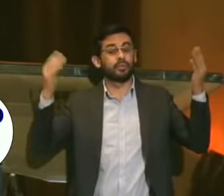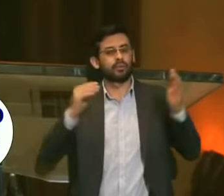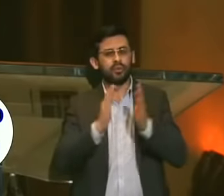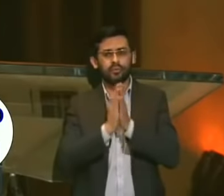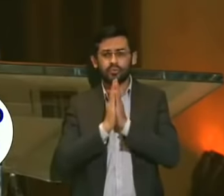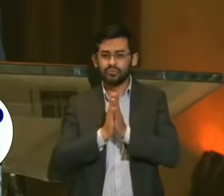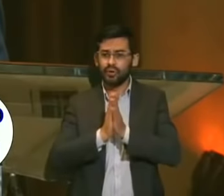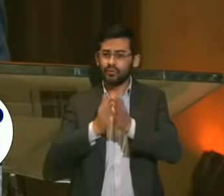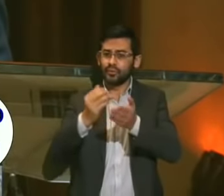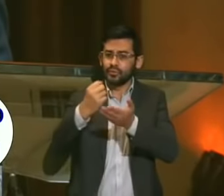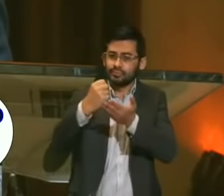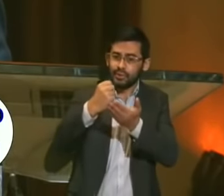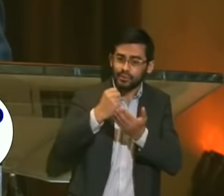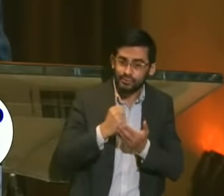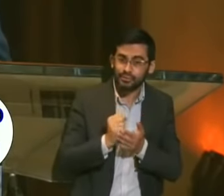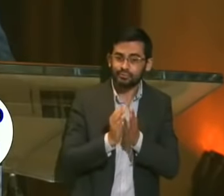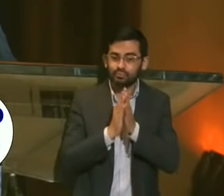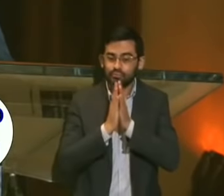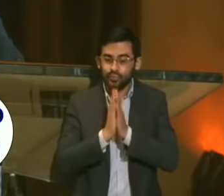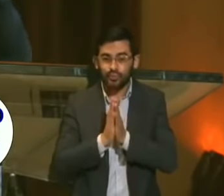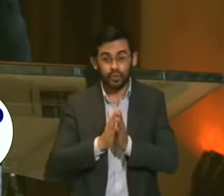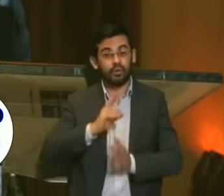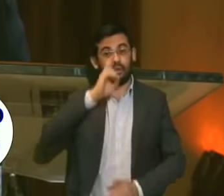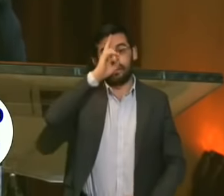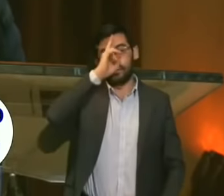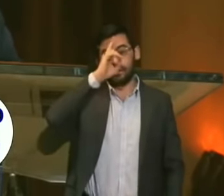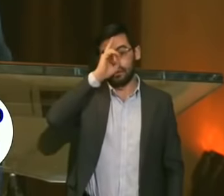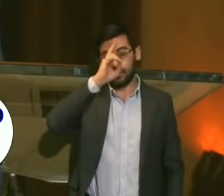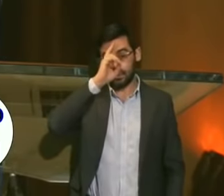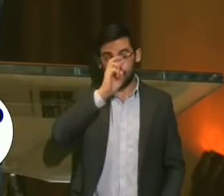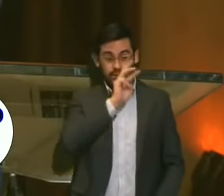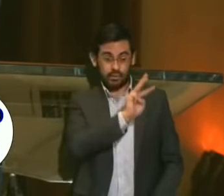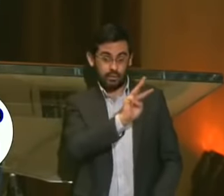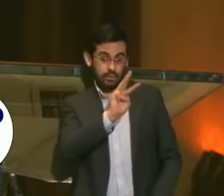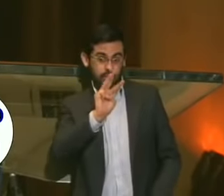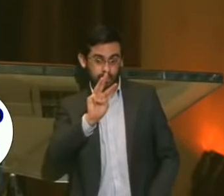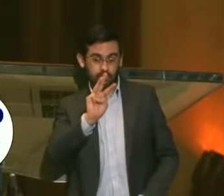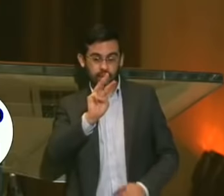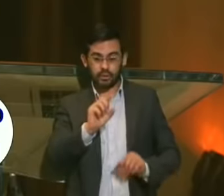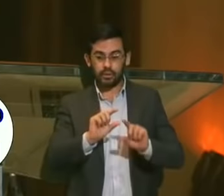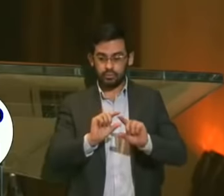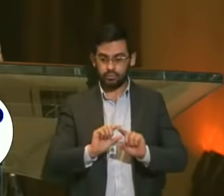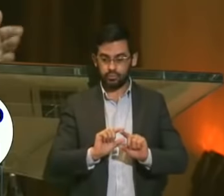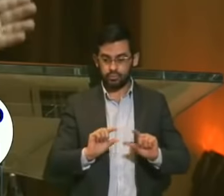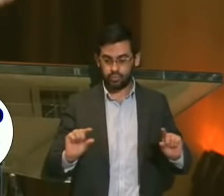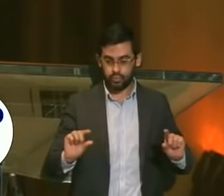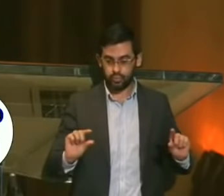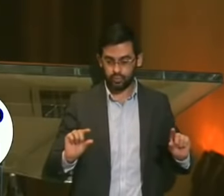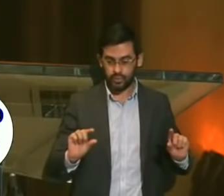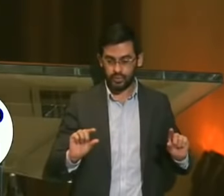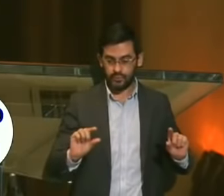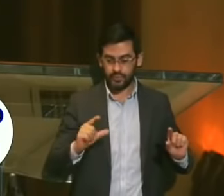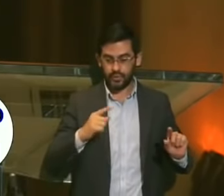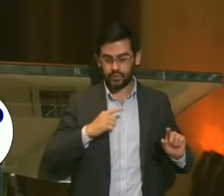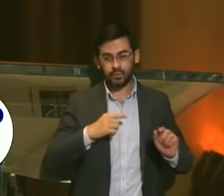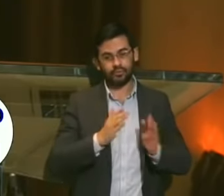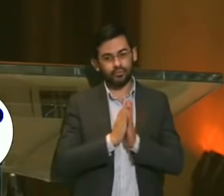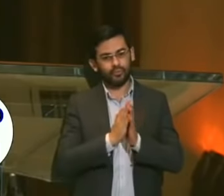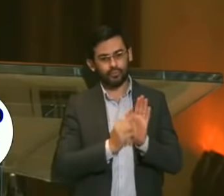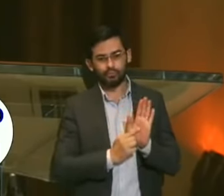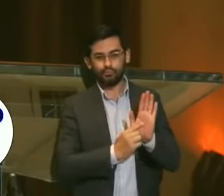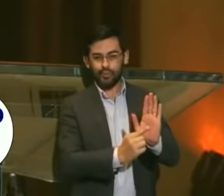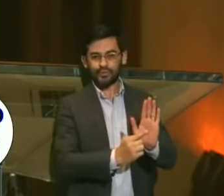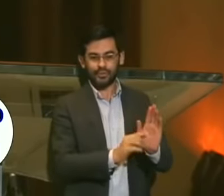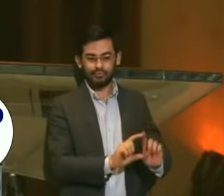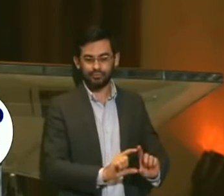eu preciso da sua ajuda, tá? Então lembra, central ponto, tá lá, não tá não, não estão nem me ajudando aí, tem que botar lá na tela,